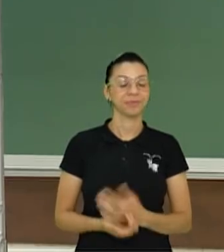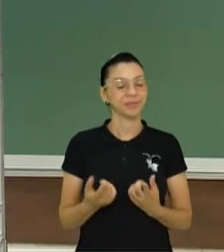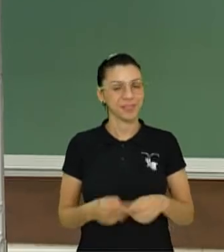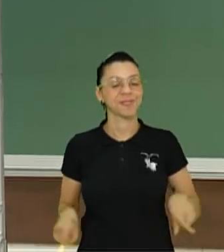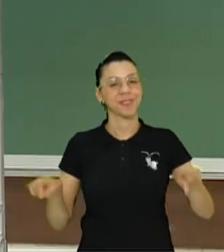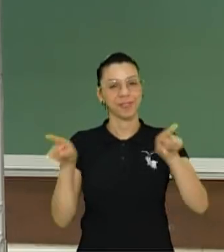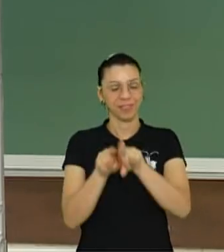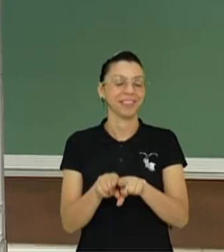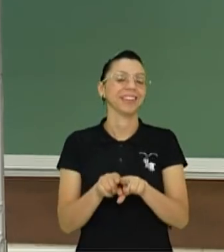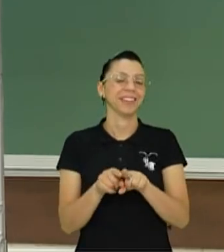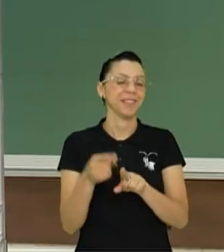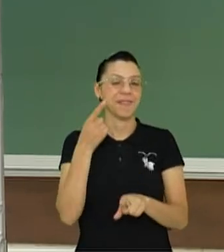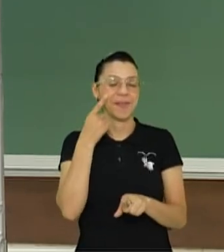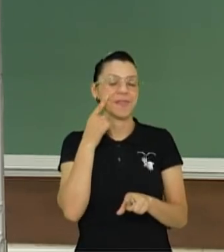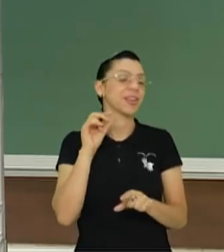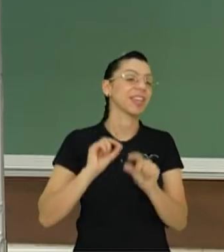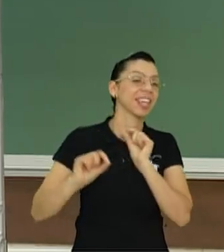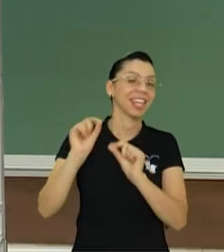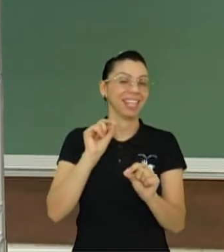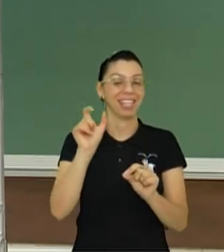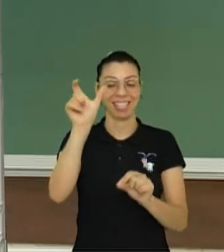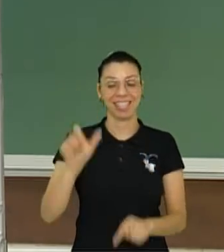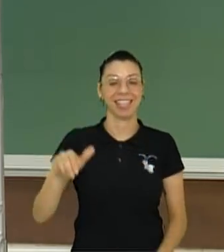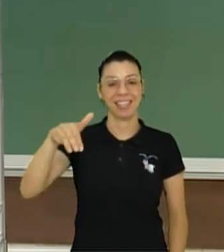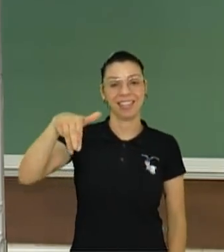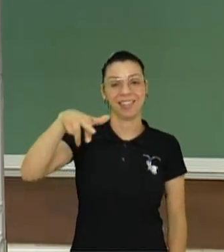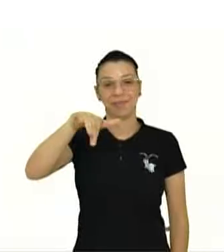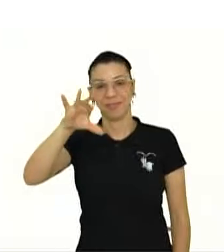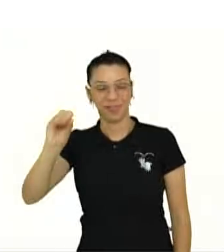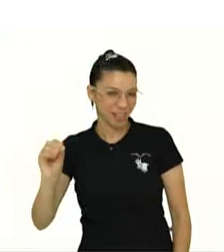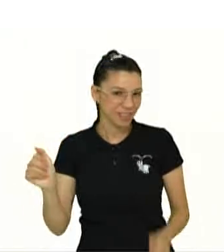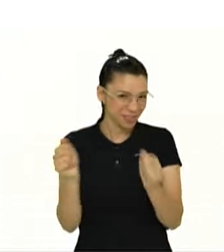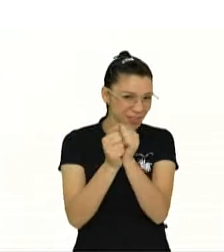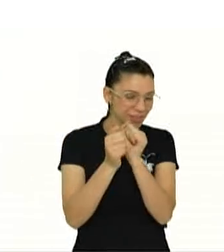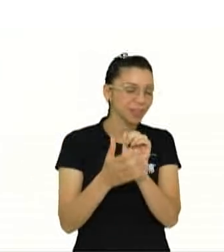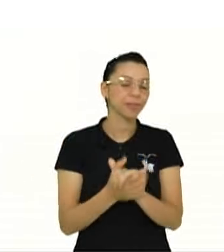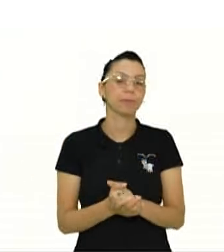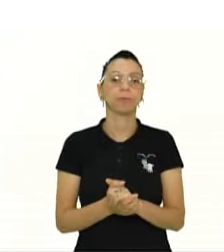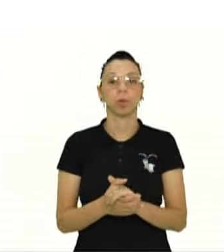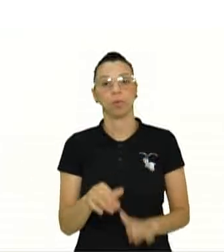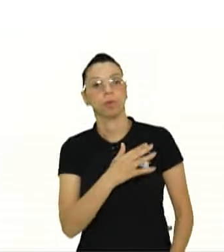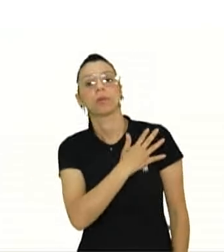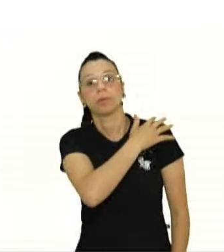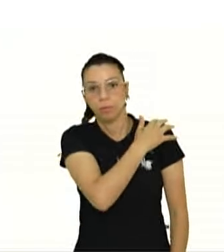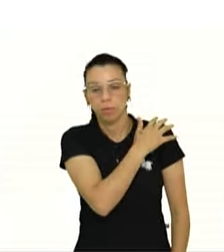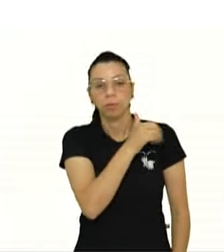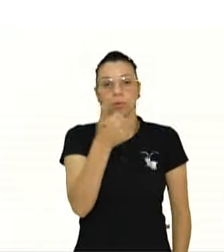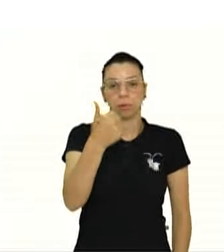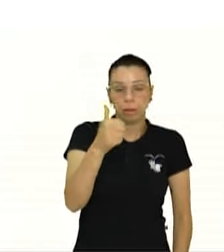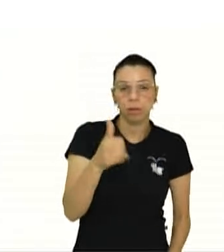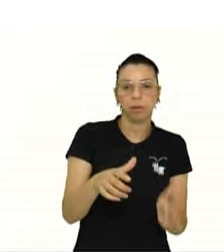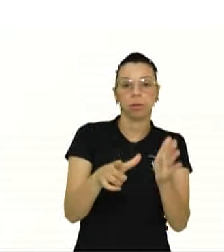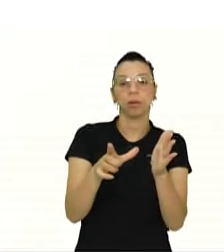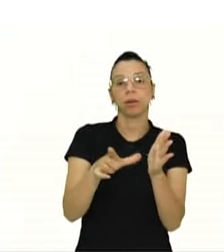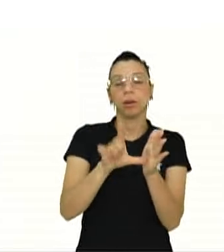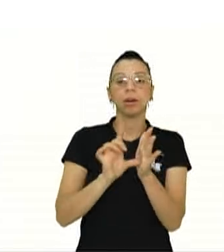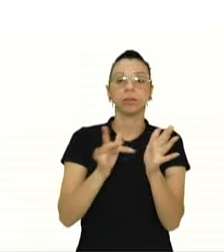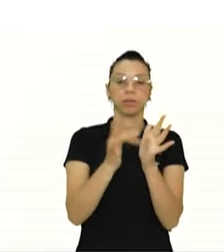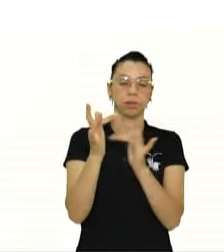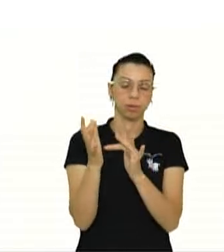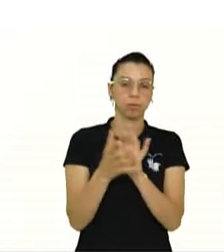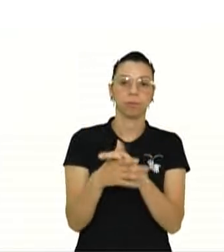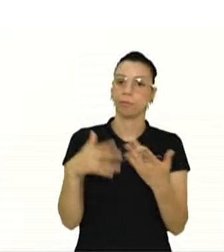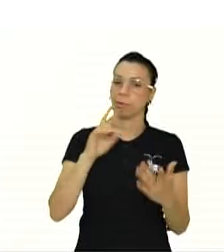Voltei. Vamos ver quem foi o Mário? Venha junto comigo. Foi um general em 111 a.C., até então não